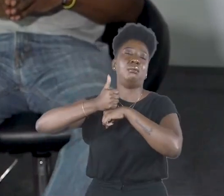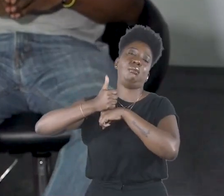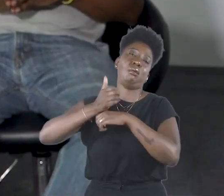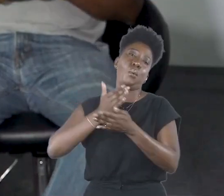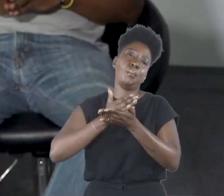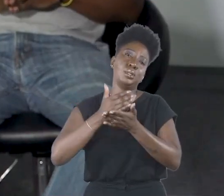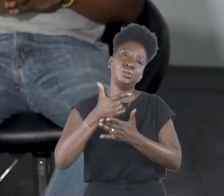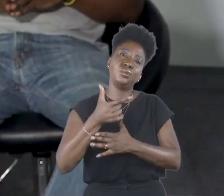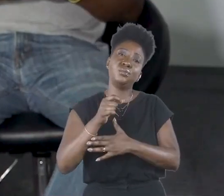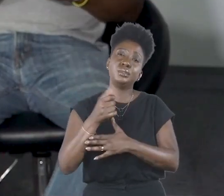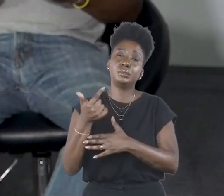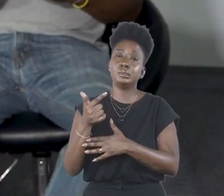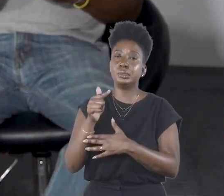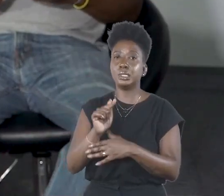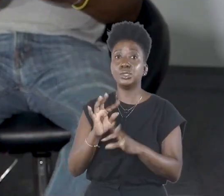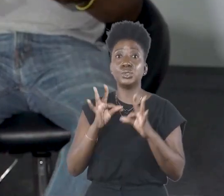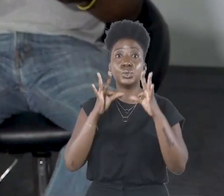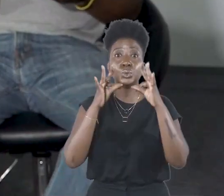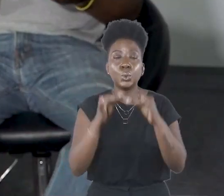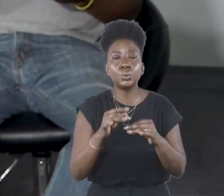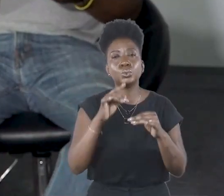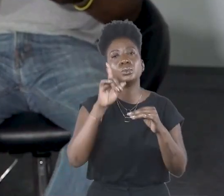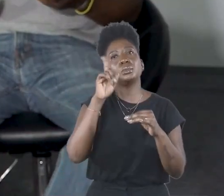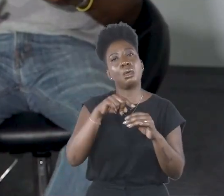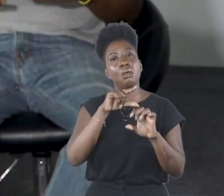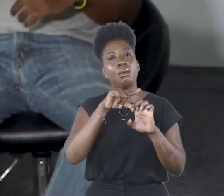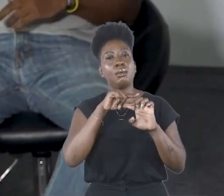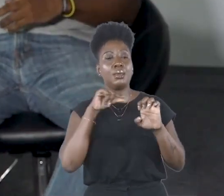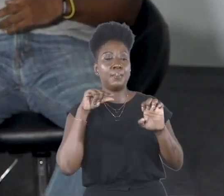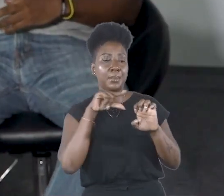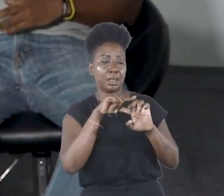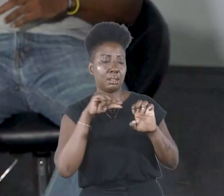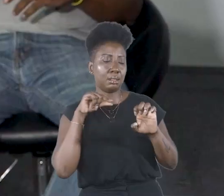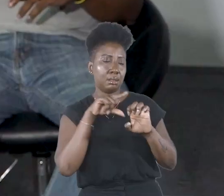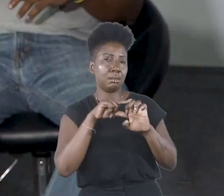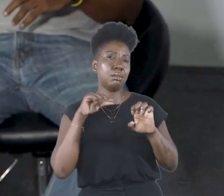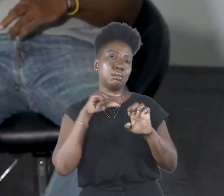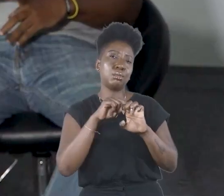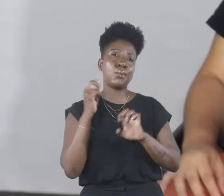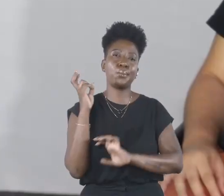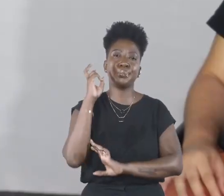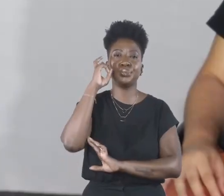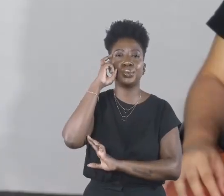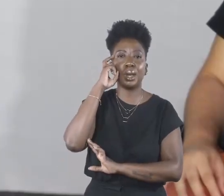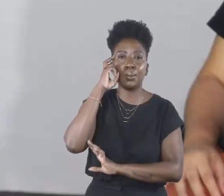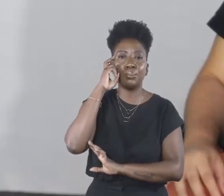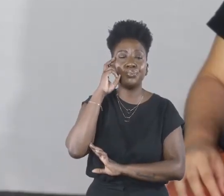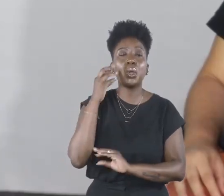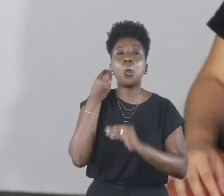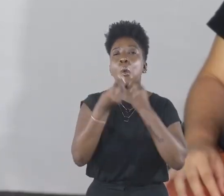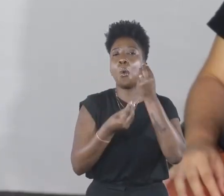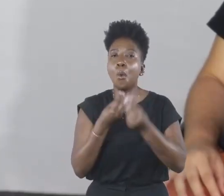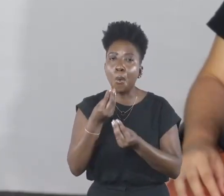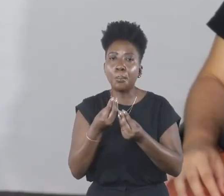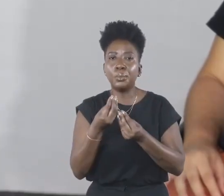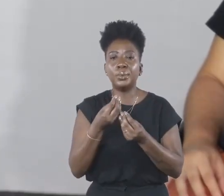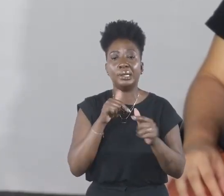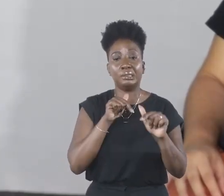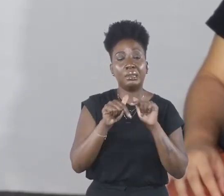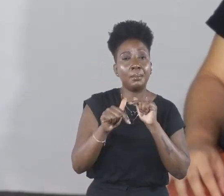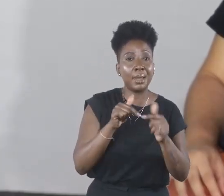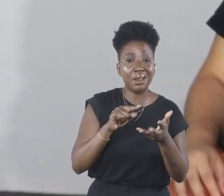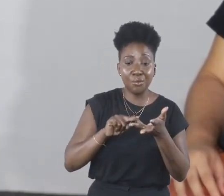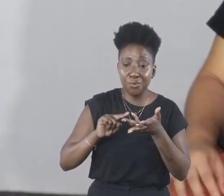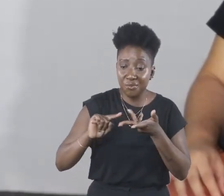criou. A maioria são empreendedor cultural. O que é um empreendedor cultural? É uma pessoa que trabalha com a música, com a gastronomia, com oficinas,